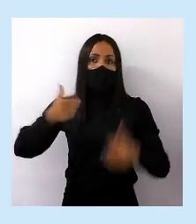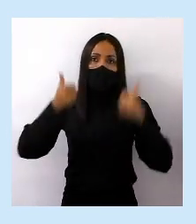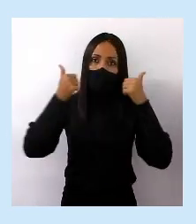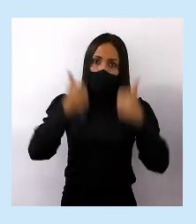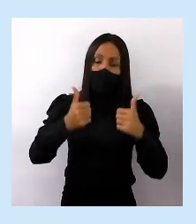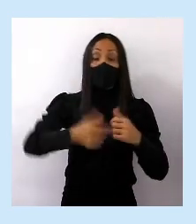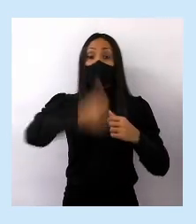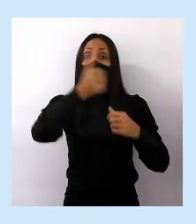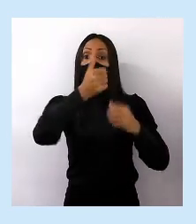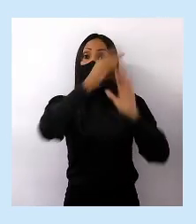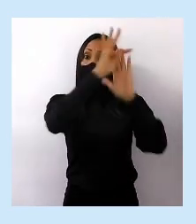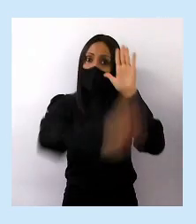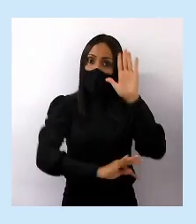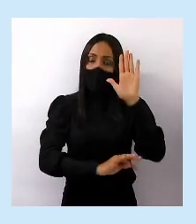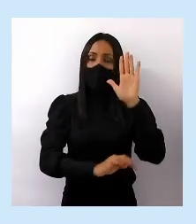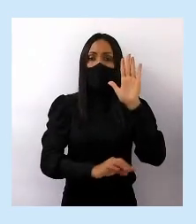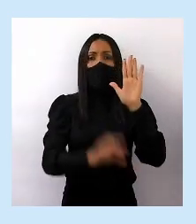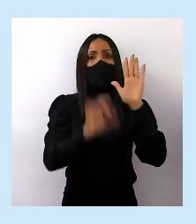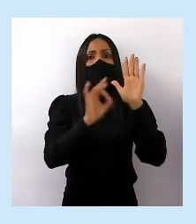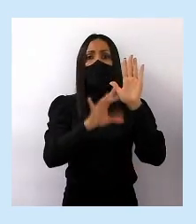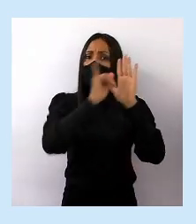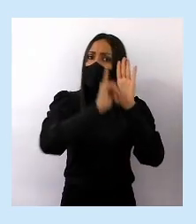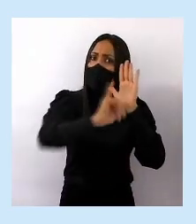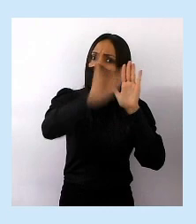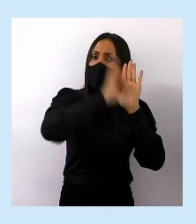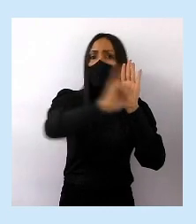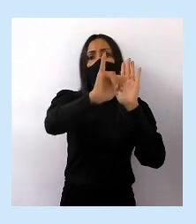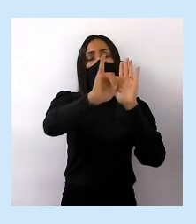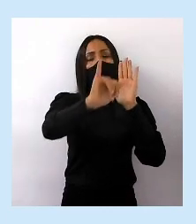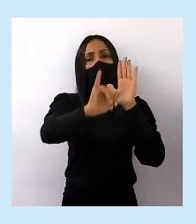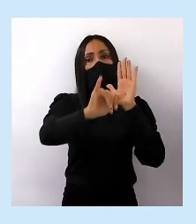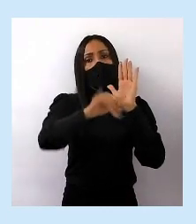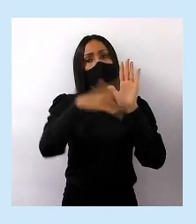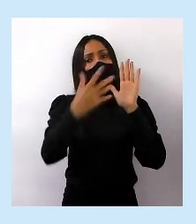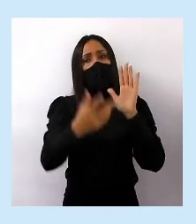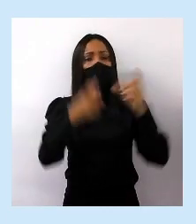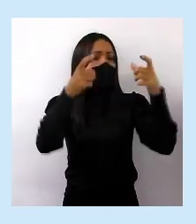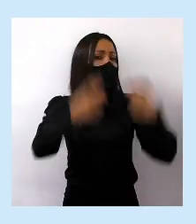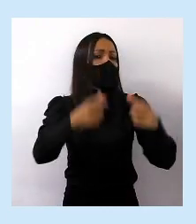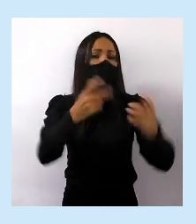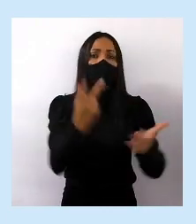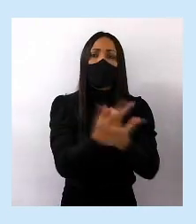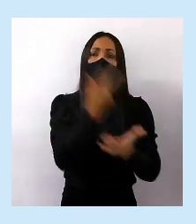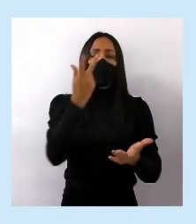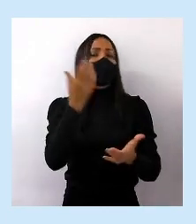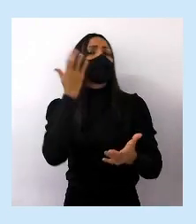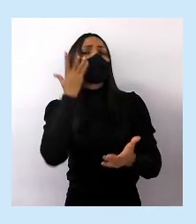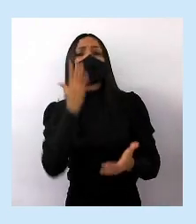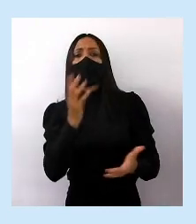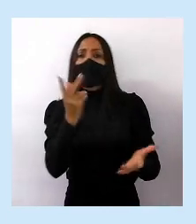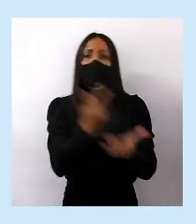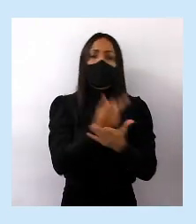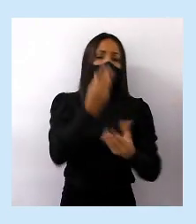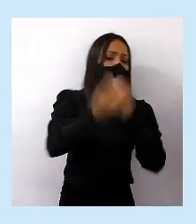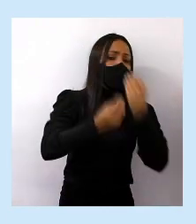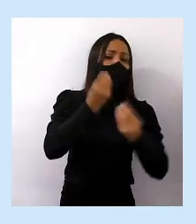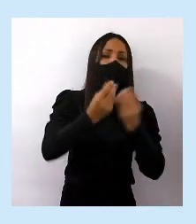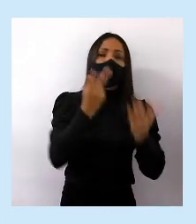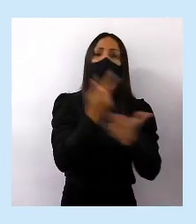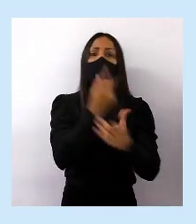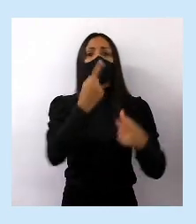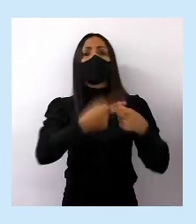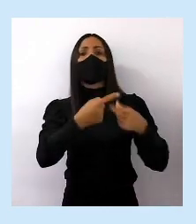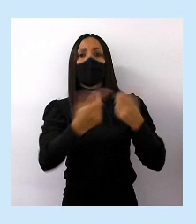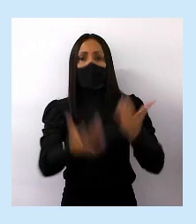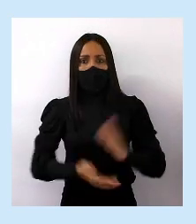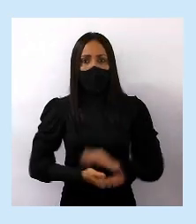primeiro texto, ele é apenas informativo. Ele informa onde aconteceu, com quem aconteceu, como aconteceu e por que